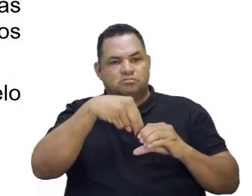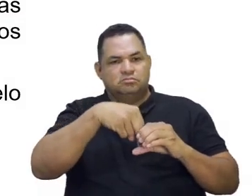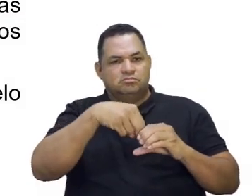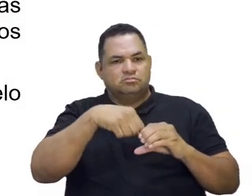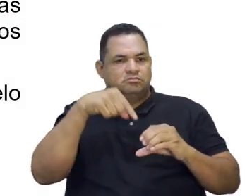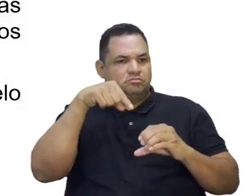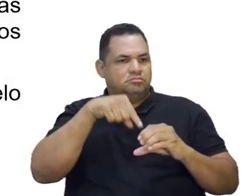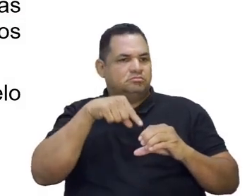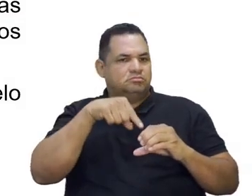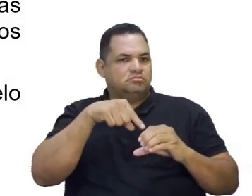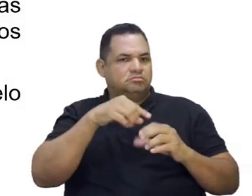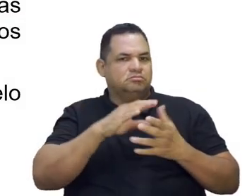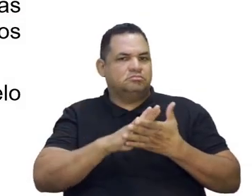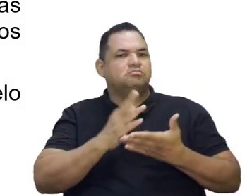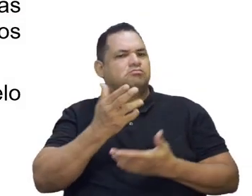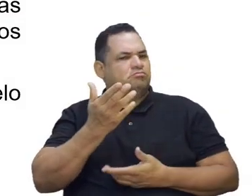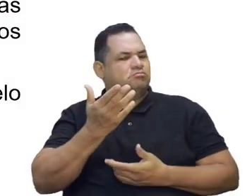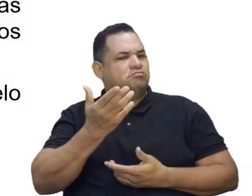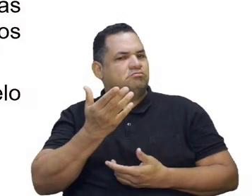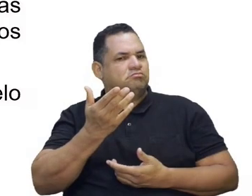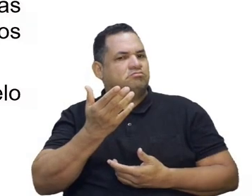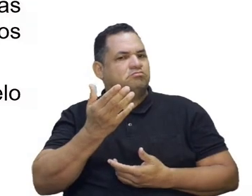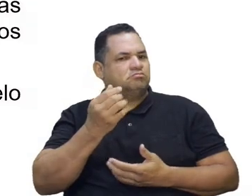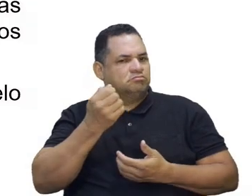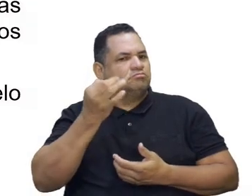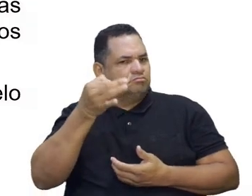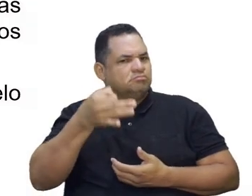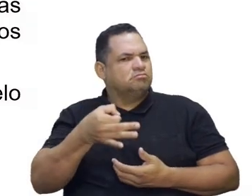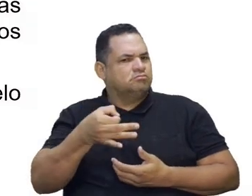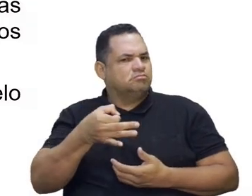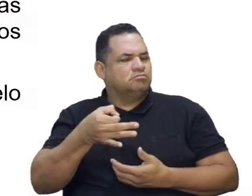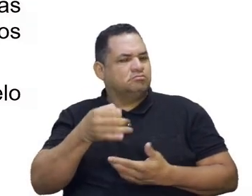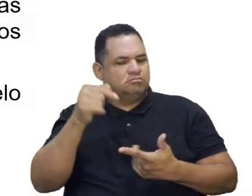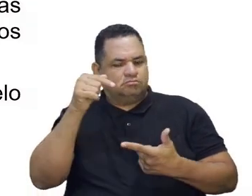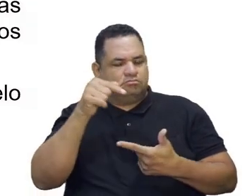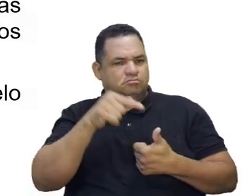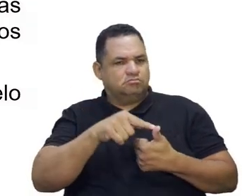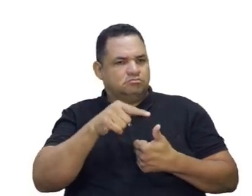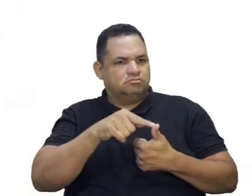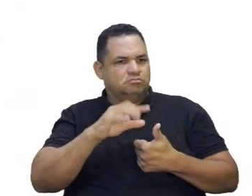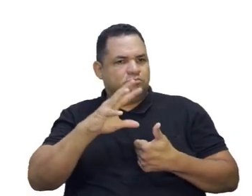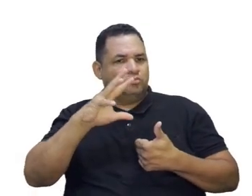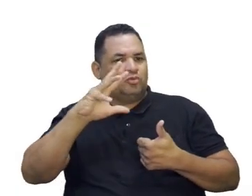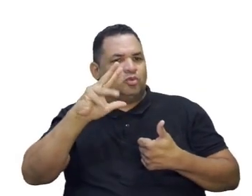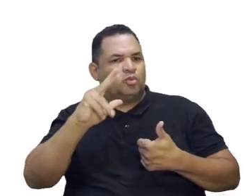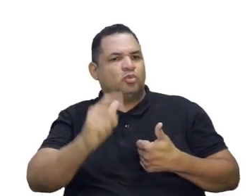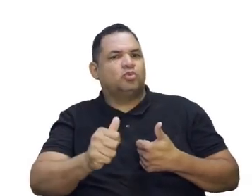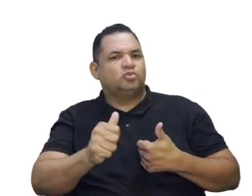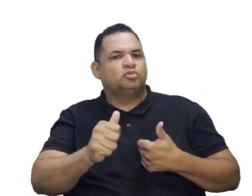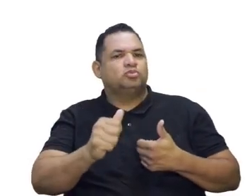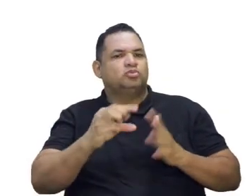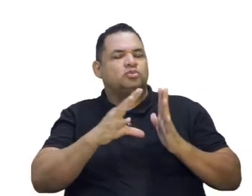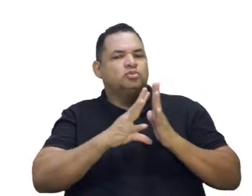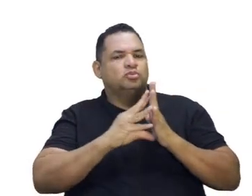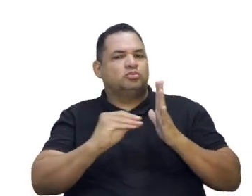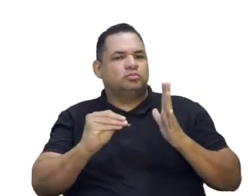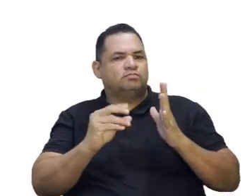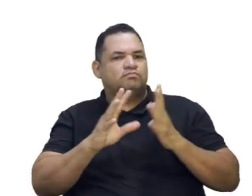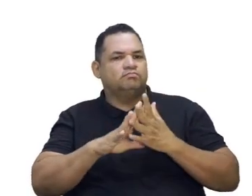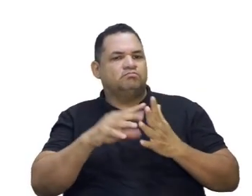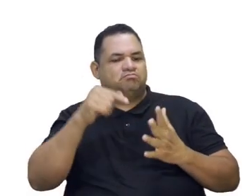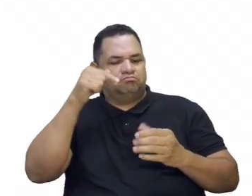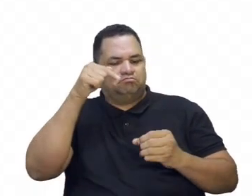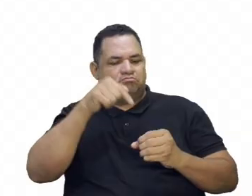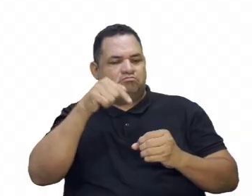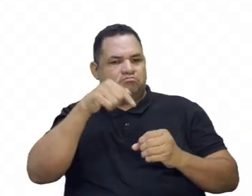núcleo atômico. Vocês concordaram com essa afirmativa? Todos esses modelos aqui